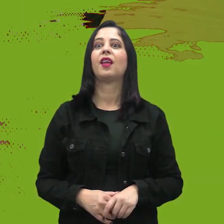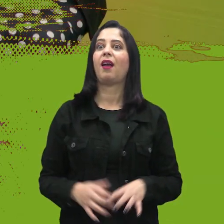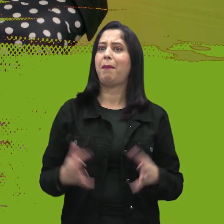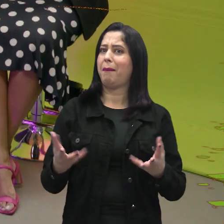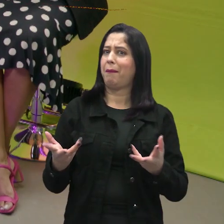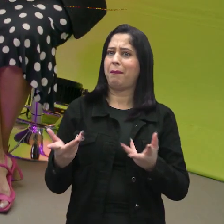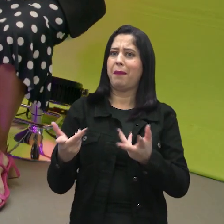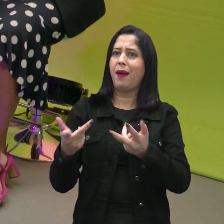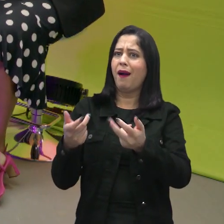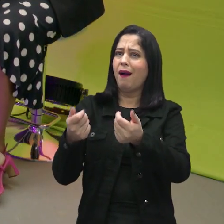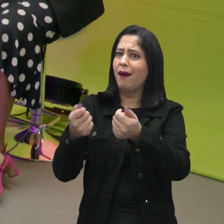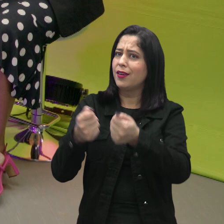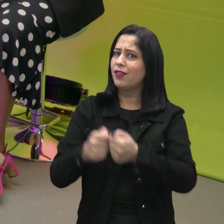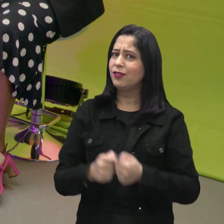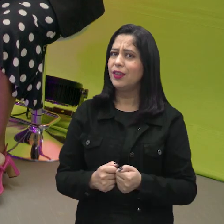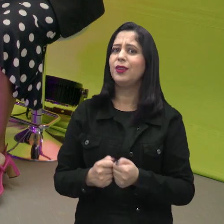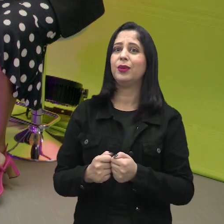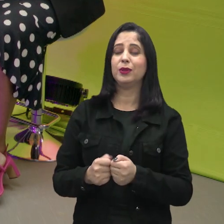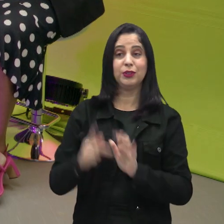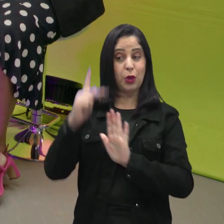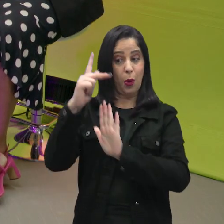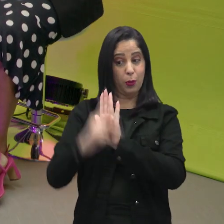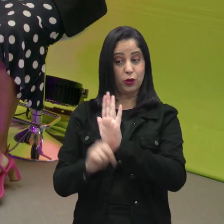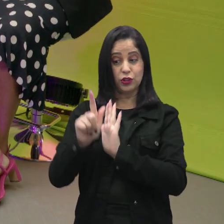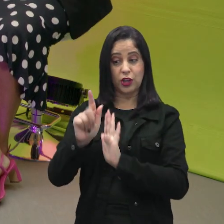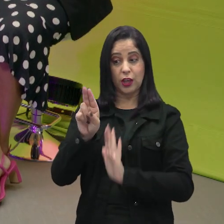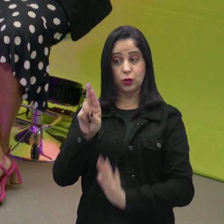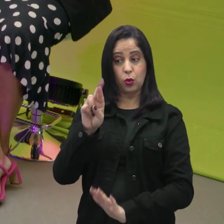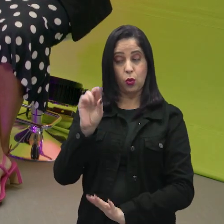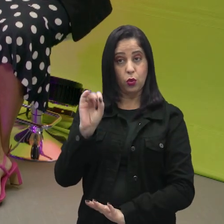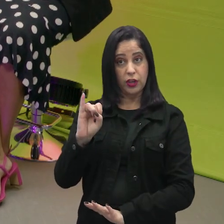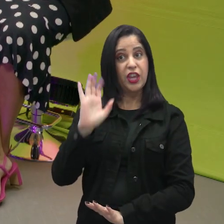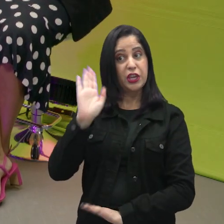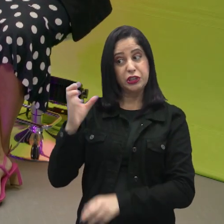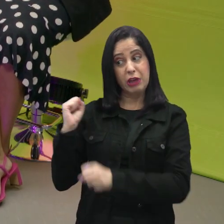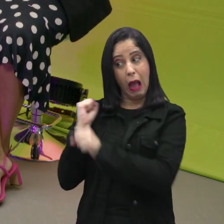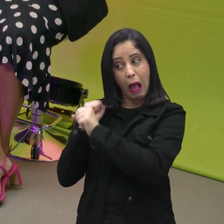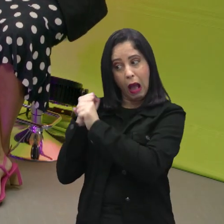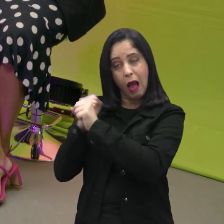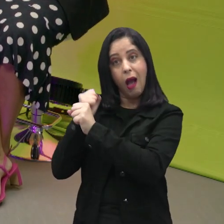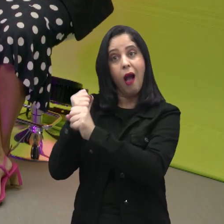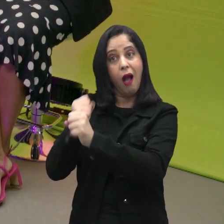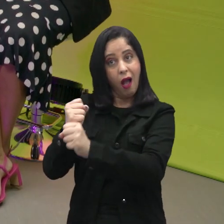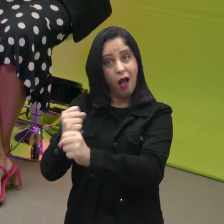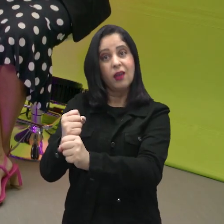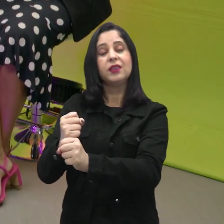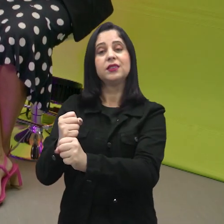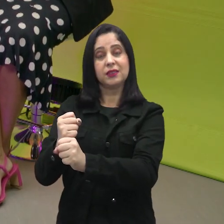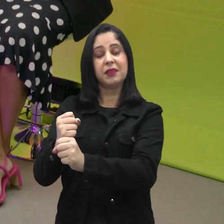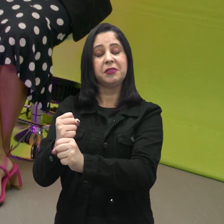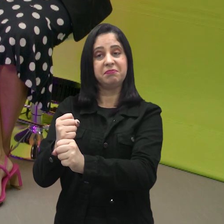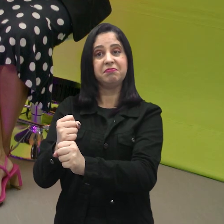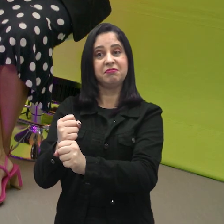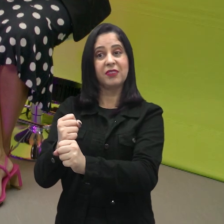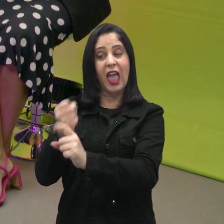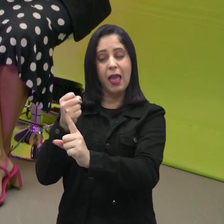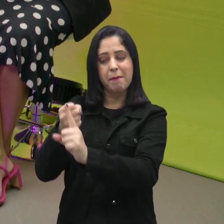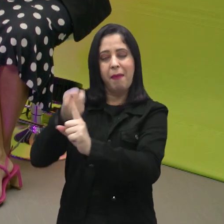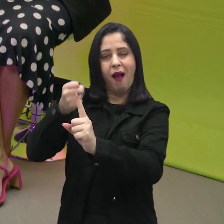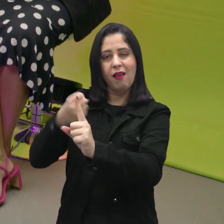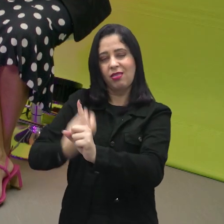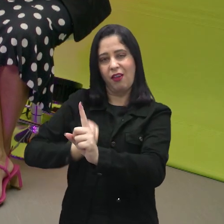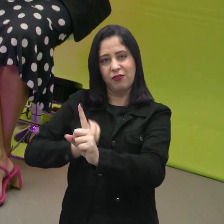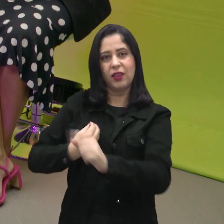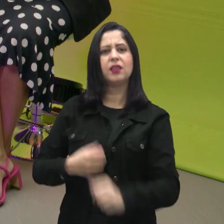Que incrível, Ti, ver esse programa Guri, que existe há tanto tempo, aqui na nossa região, em outros lugares também, impactando a vida aí de